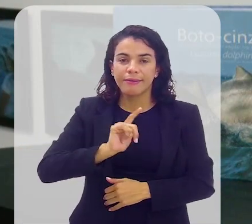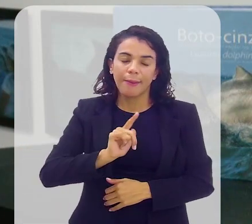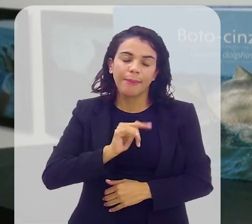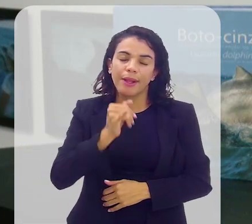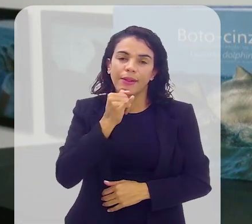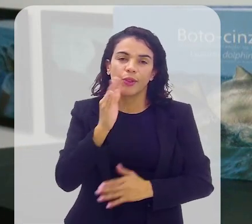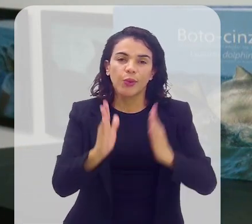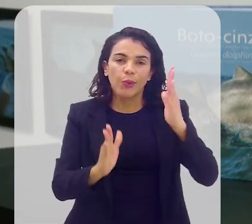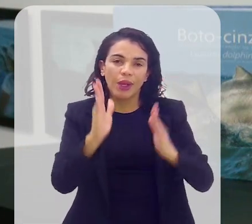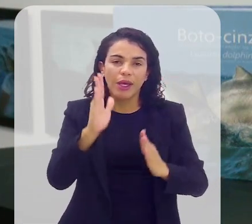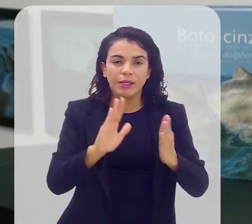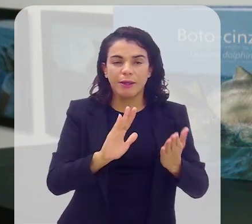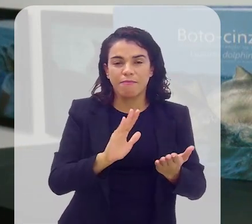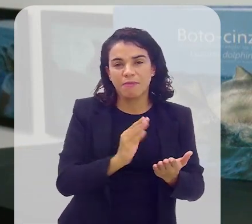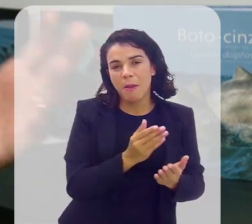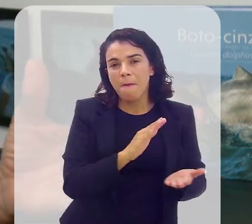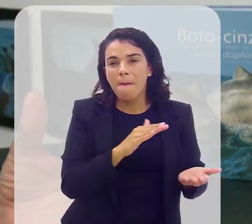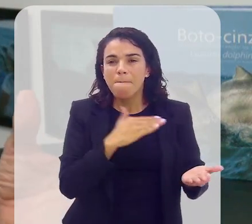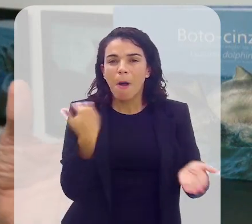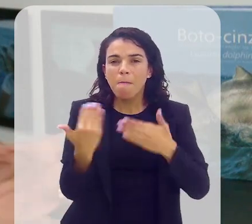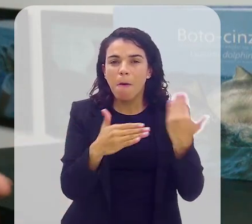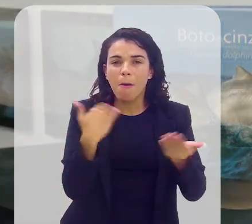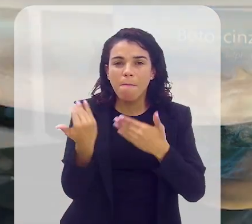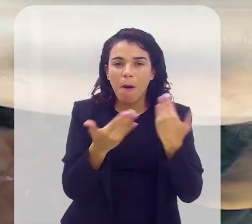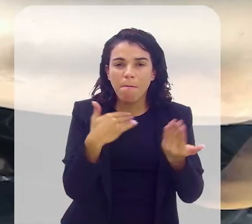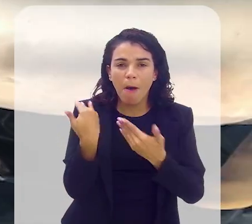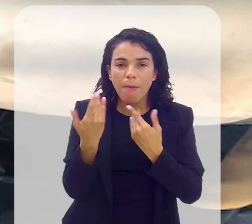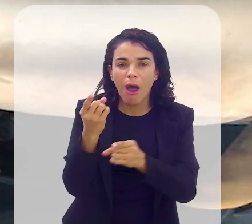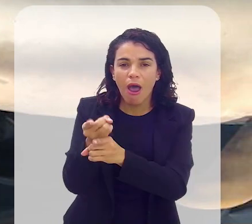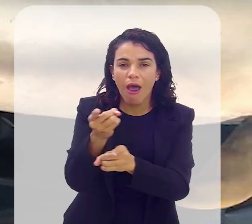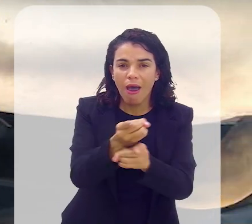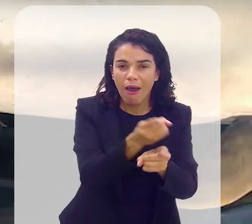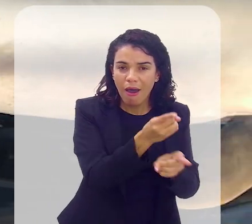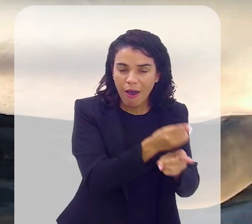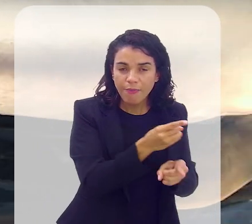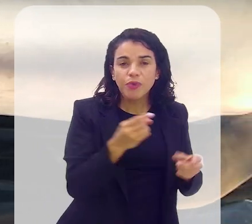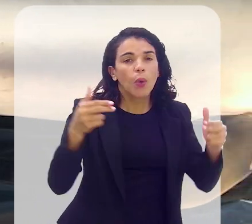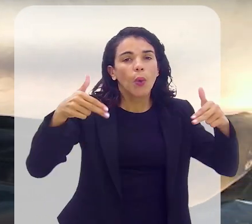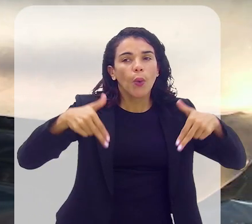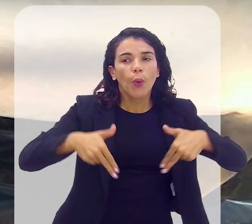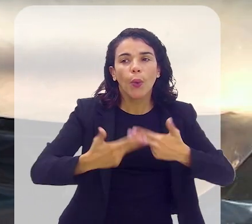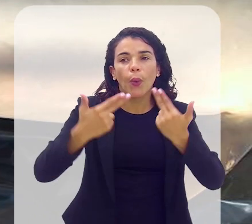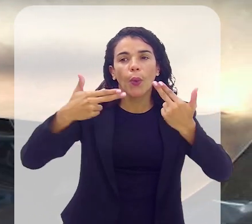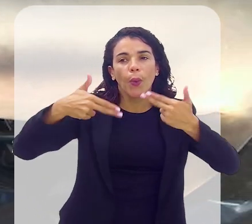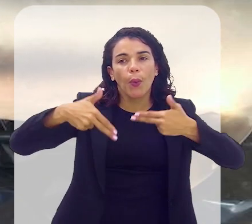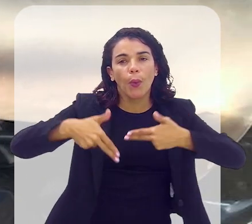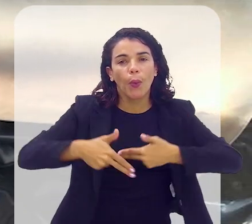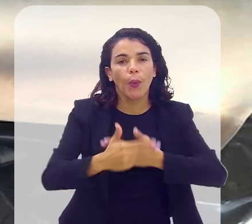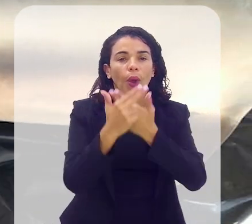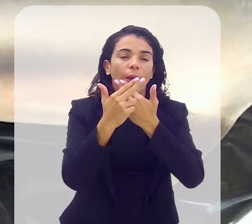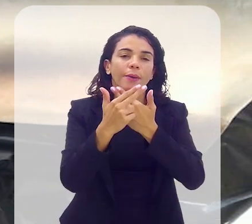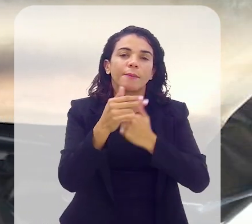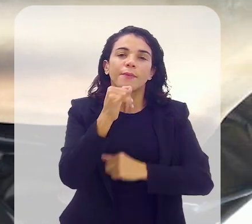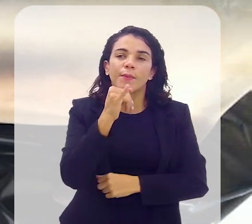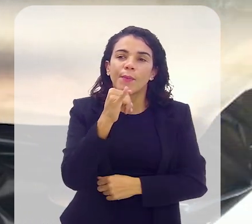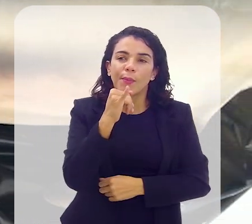essa mortalidade, um exemplo, a gente viu várias doenças, inclusive golfinhos